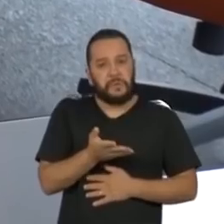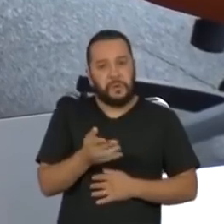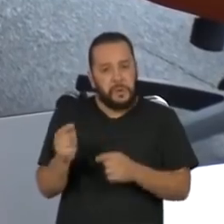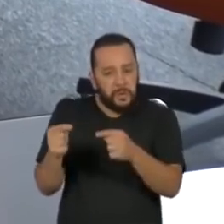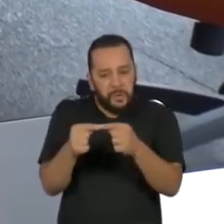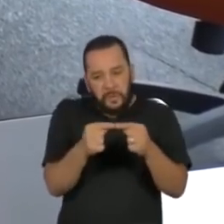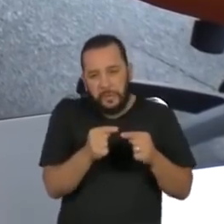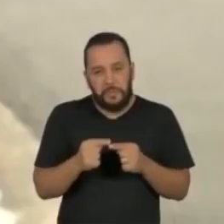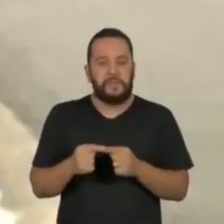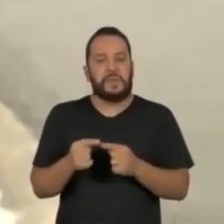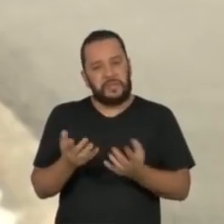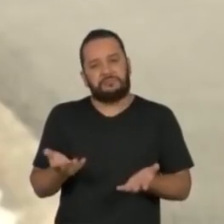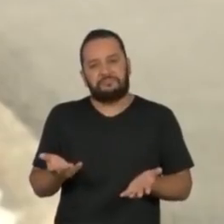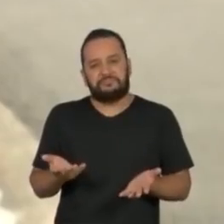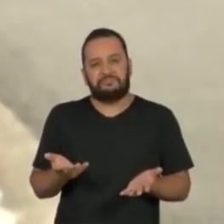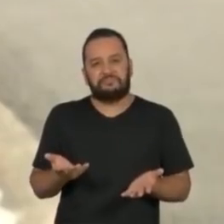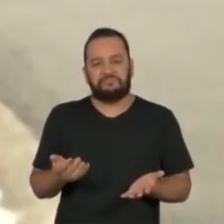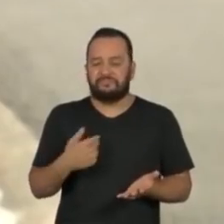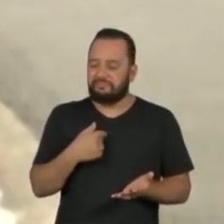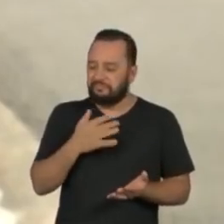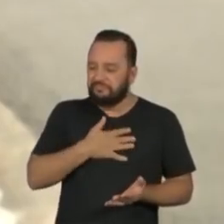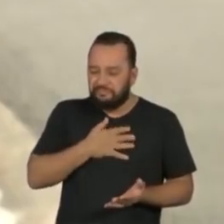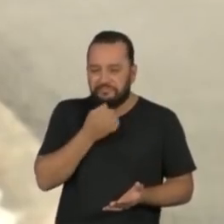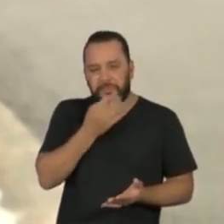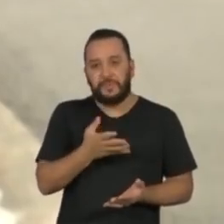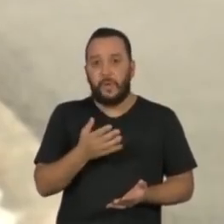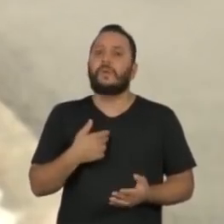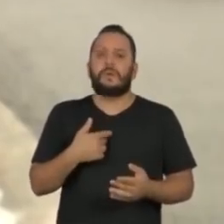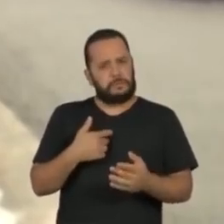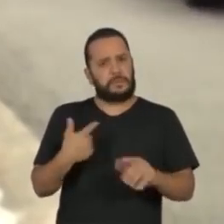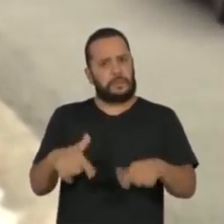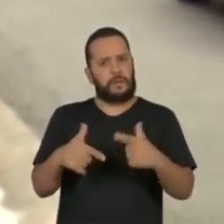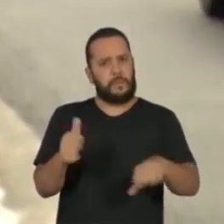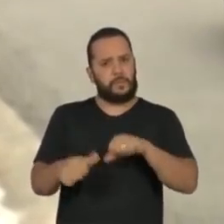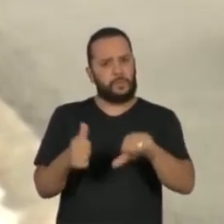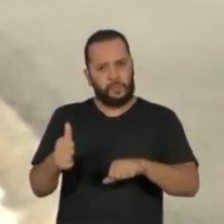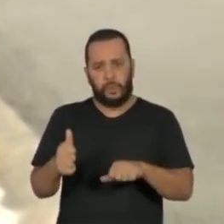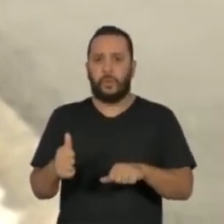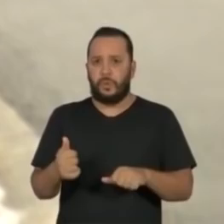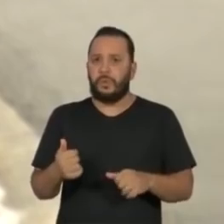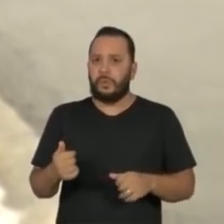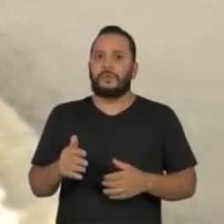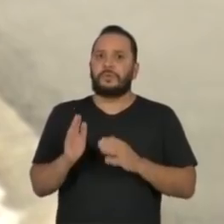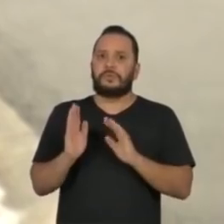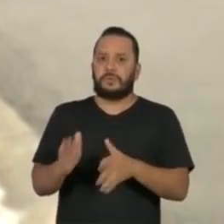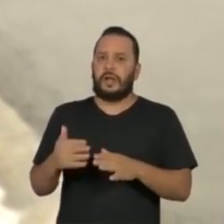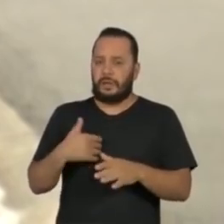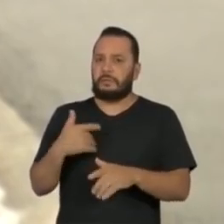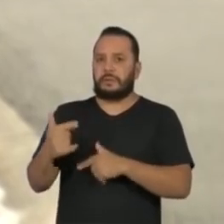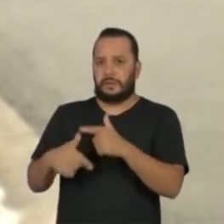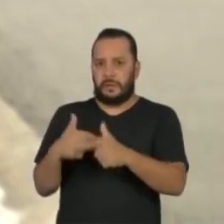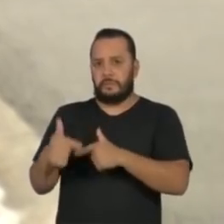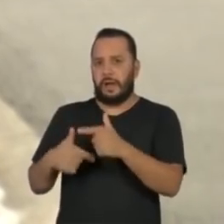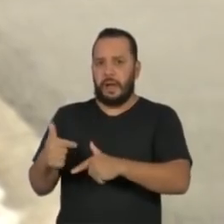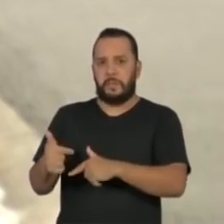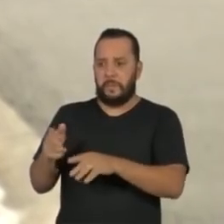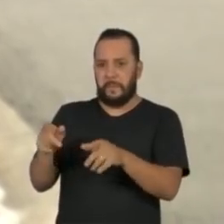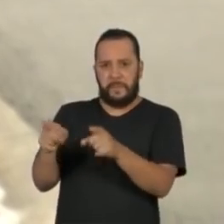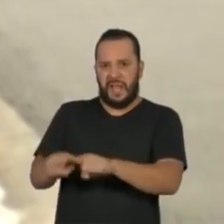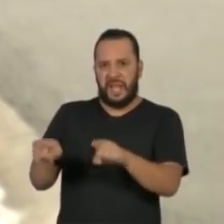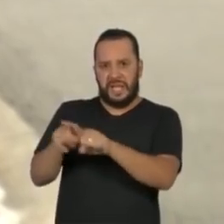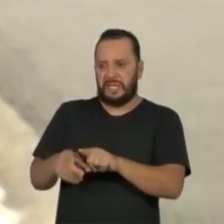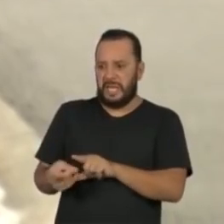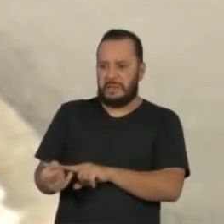tu gosta com o que tu sabe. O mercado de trabalho mudou. Carreira não é mais uma sequência de cargos. Tem a ver